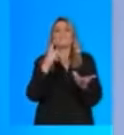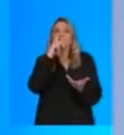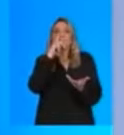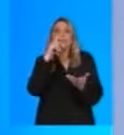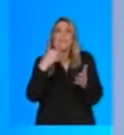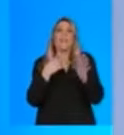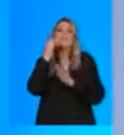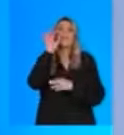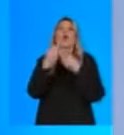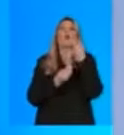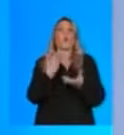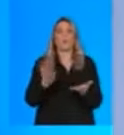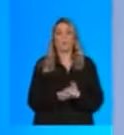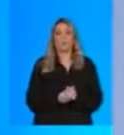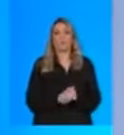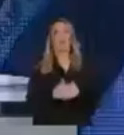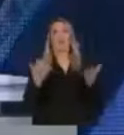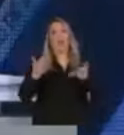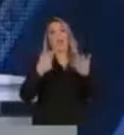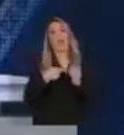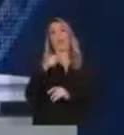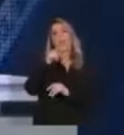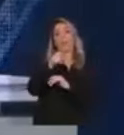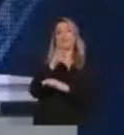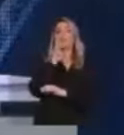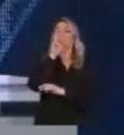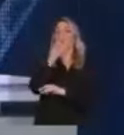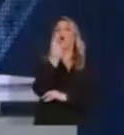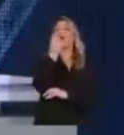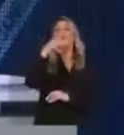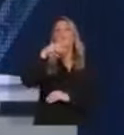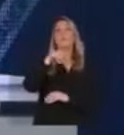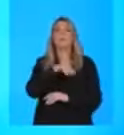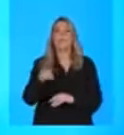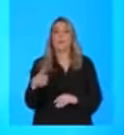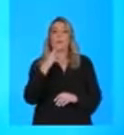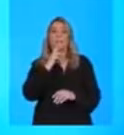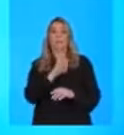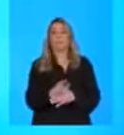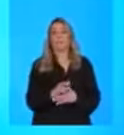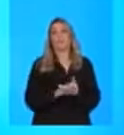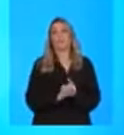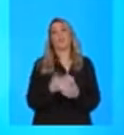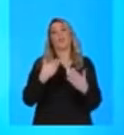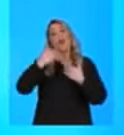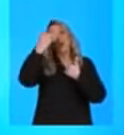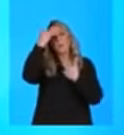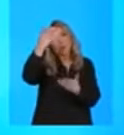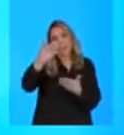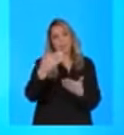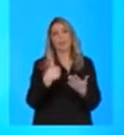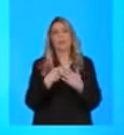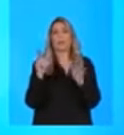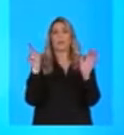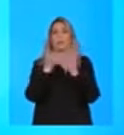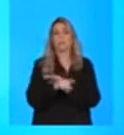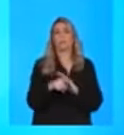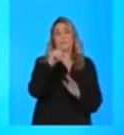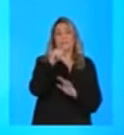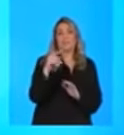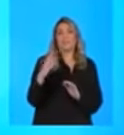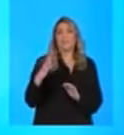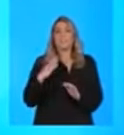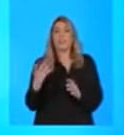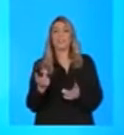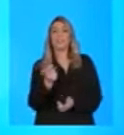crise o candidato Flávio bolsonaro tem a partir de agora 1 minuto e meio pra resposta obrigado Molon pela sua pergunta a cidade do Rio ela tem